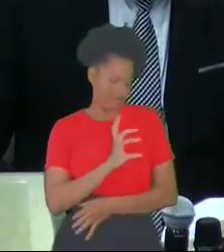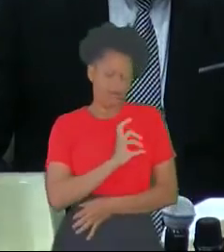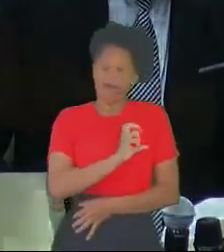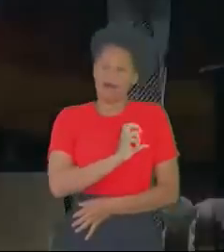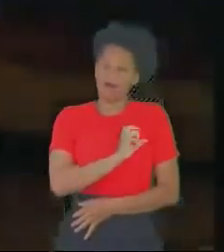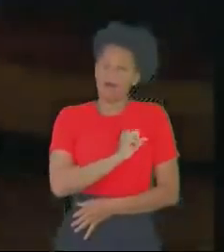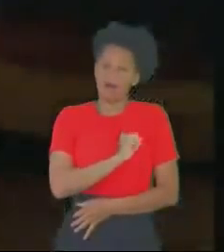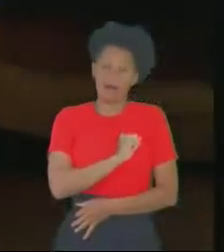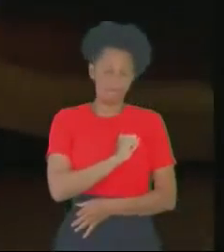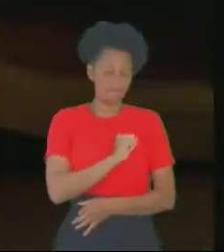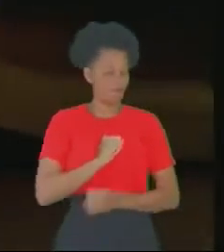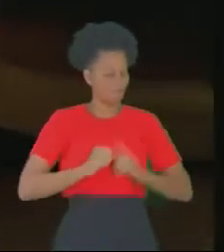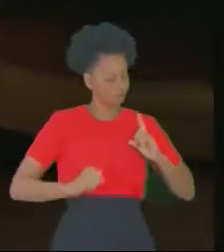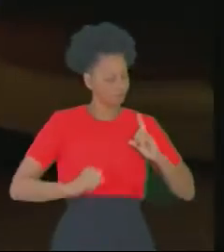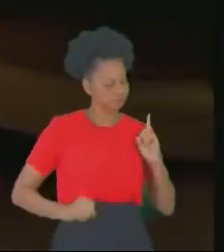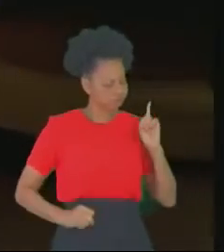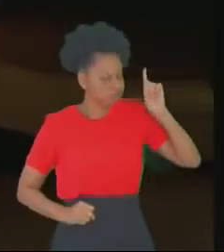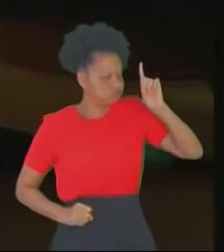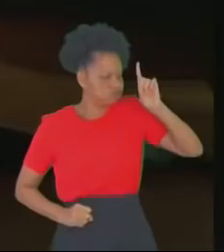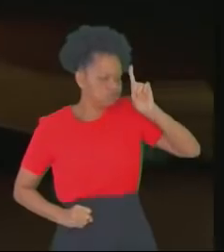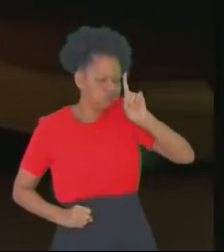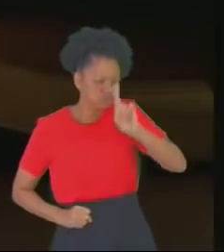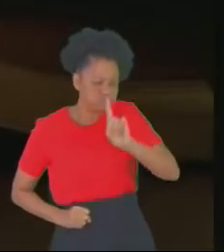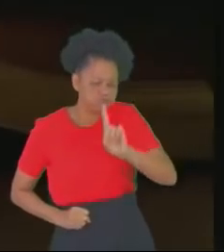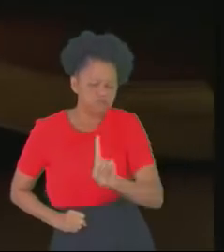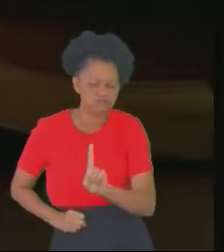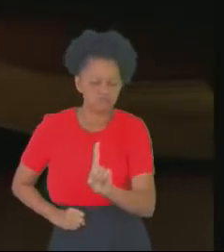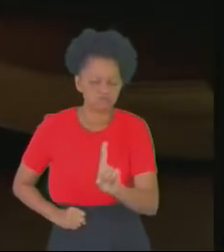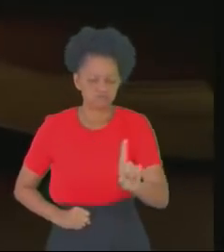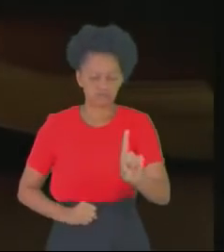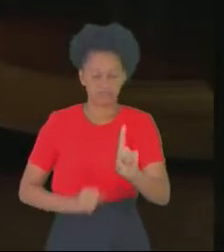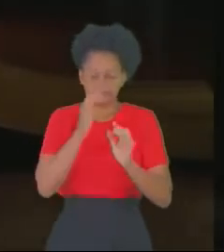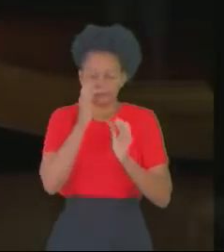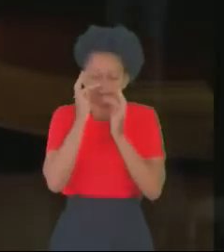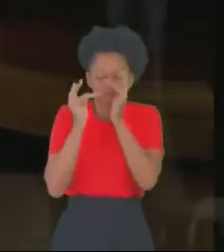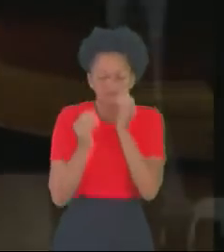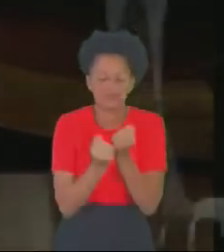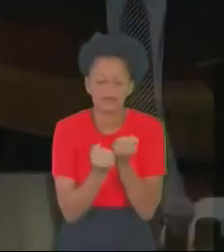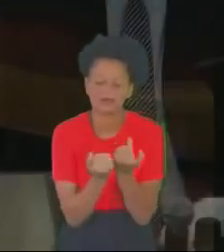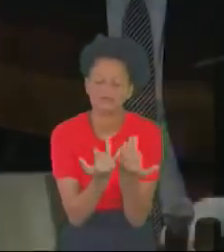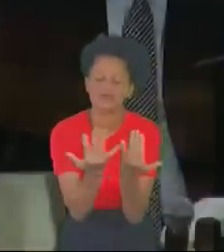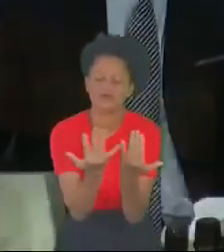descesse ao seu jardim. Se meu amado viesse.